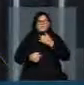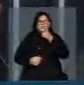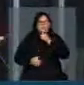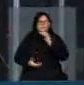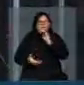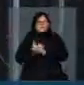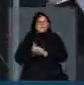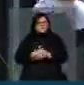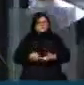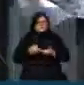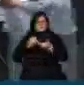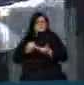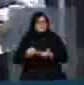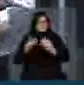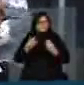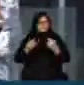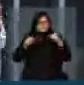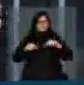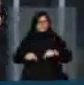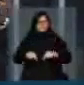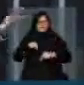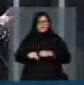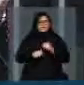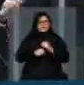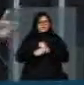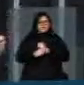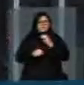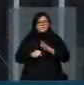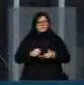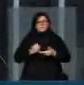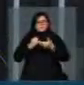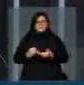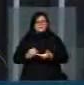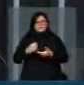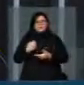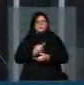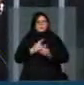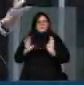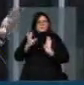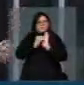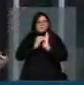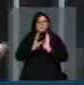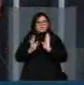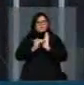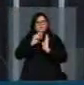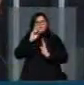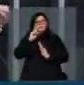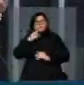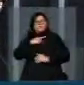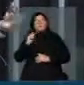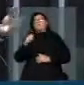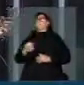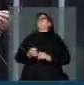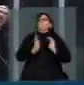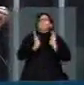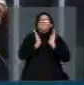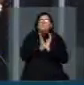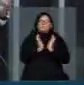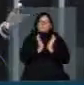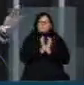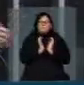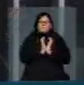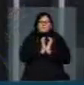apoiadora, e só esse ano ela já apoiou, através das nossas emendas individuais, já para o ano que vem, a APAE de Balsas e